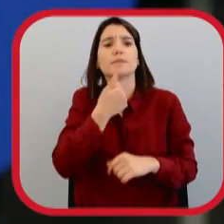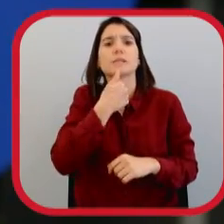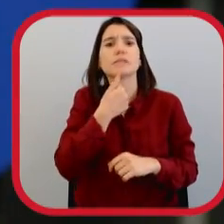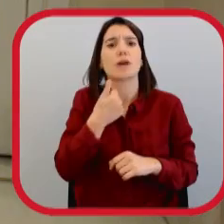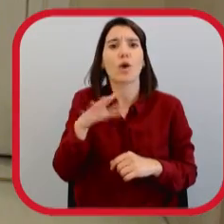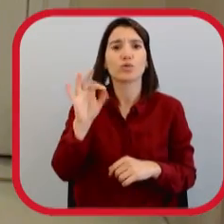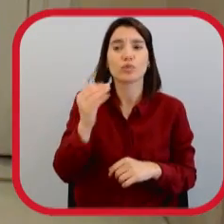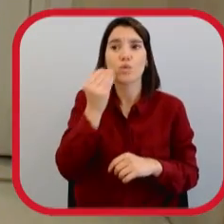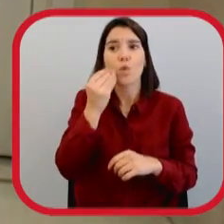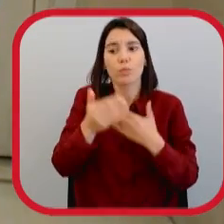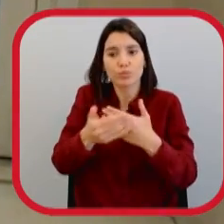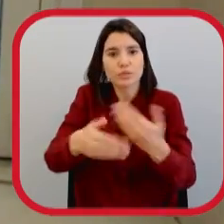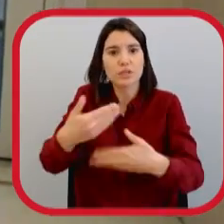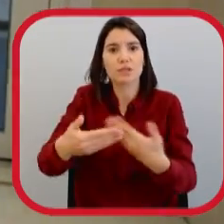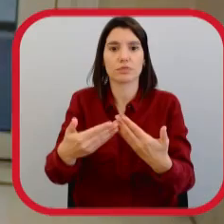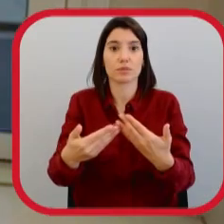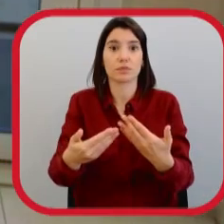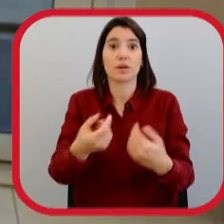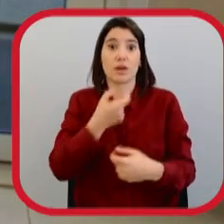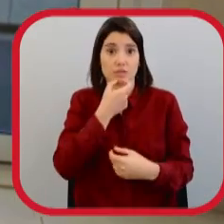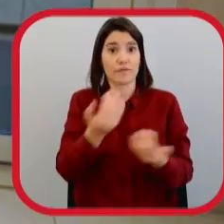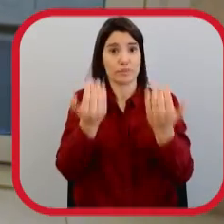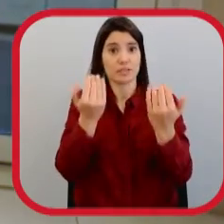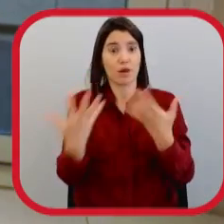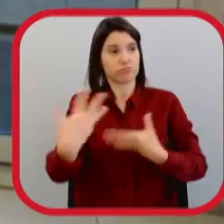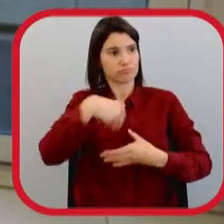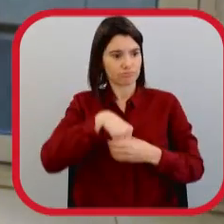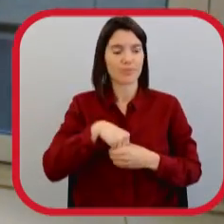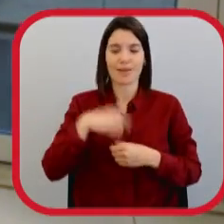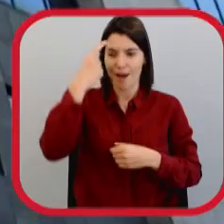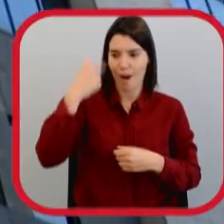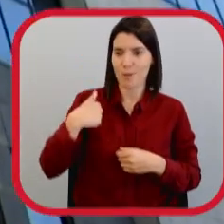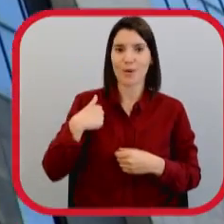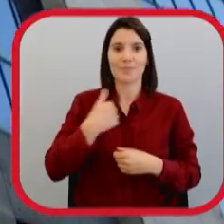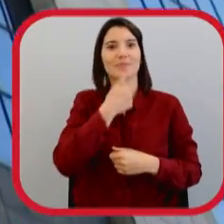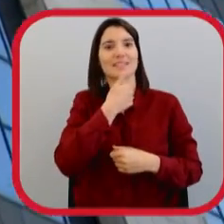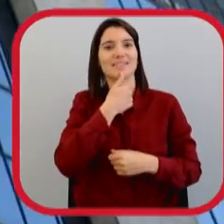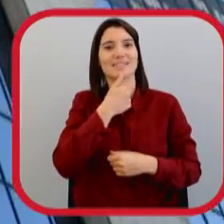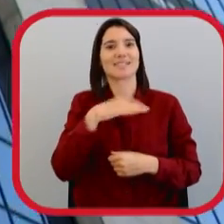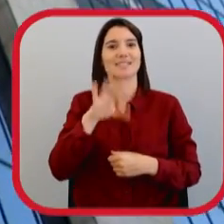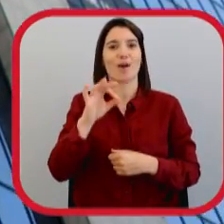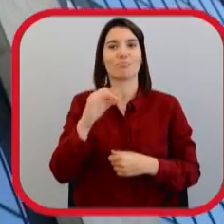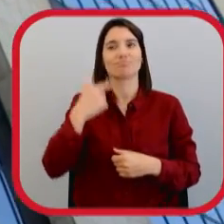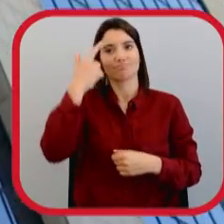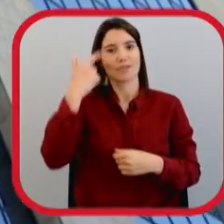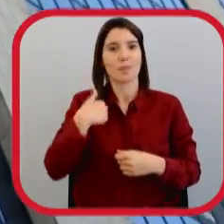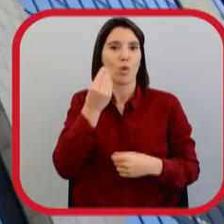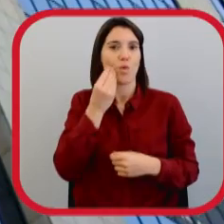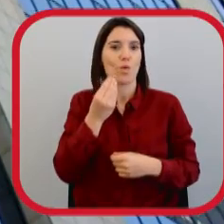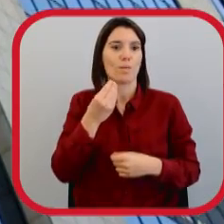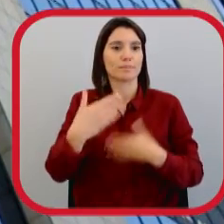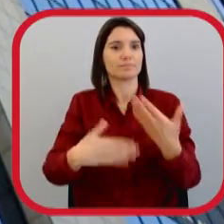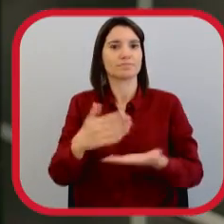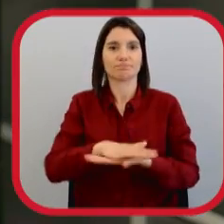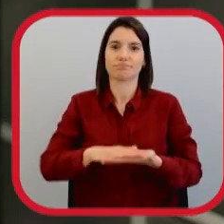que é decidido, como é que é o processo, porque só assim também, com pessoas mais informadas, as decisões serão sempre mais informadas